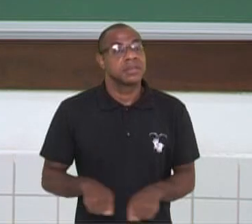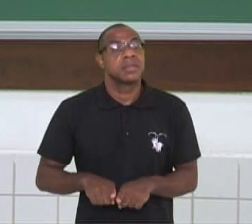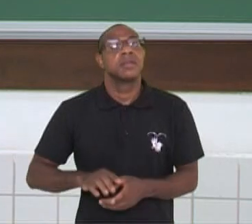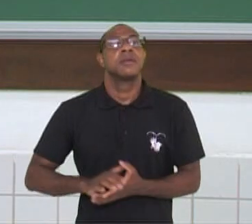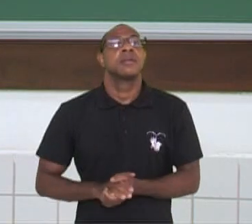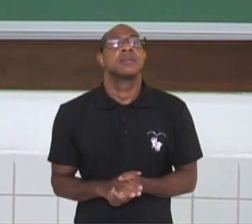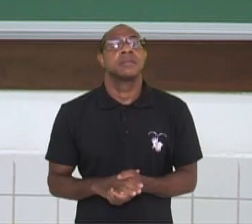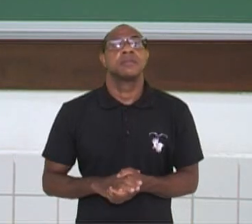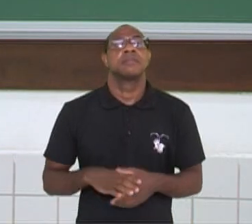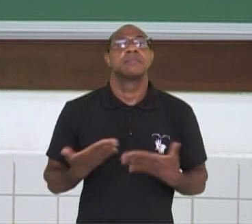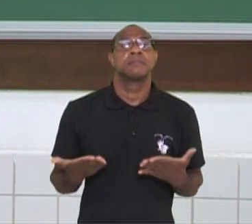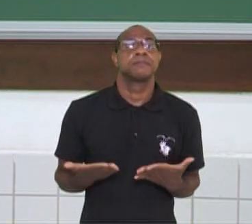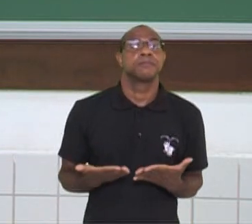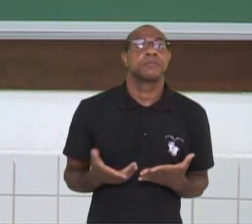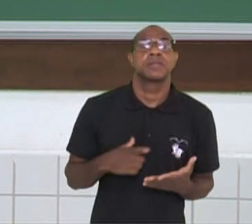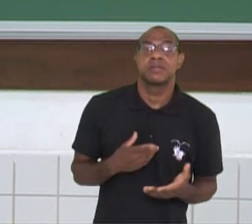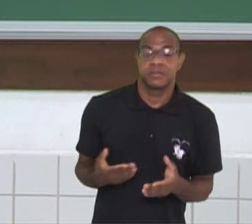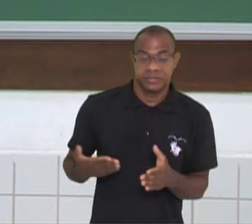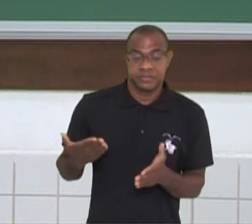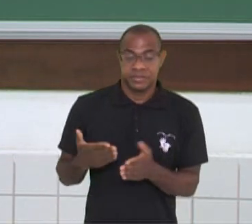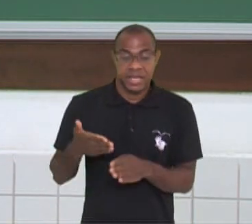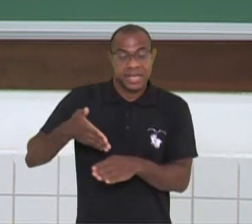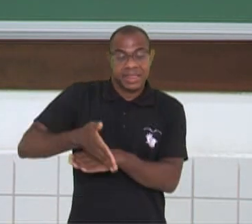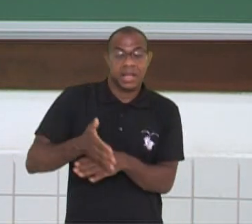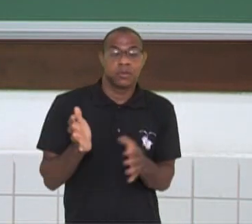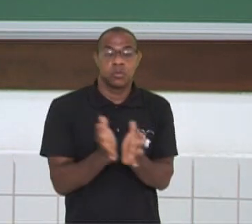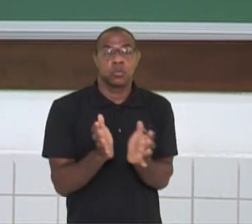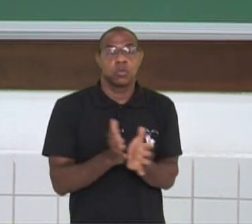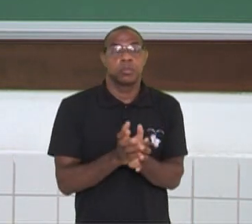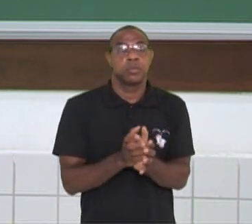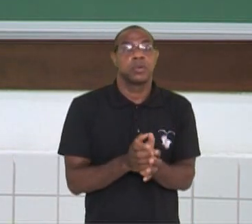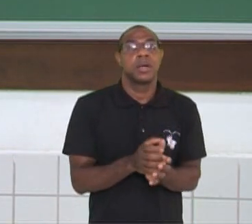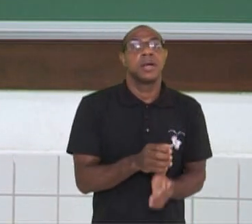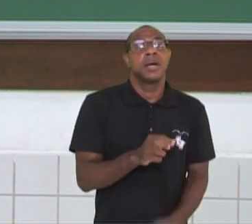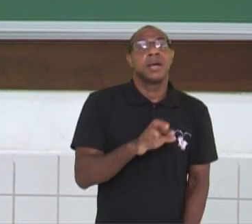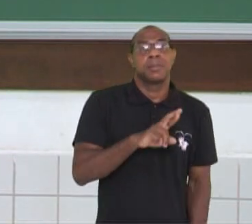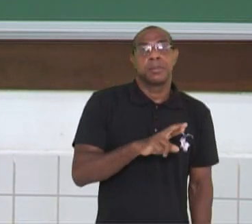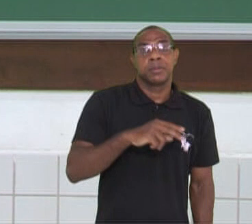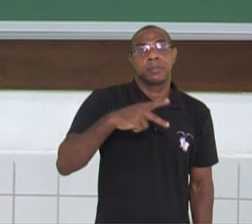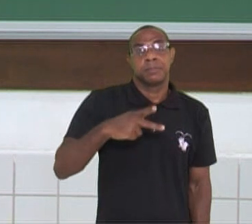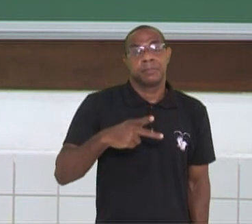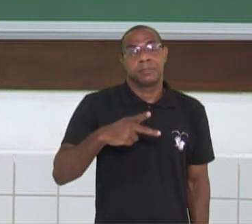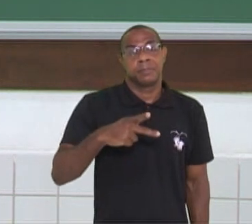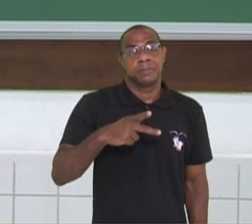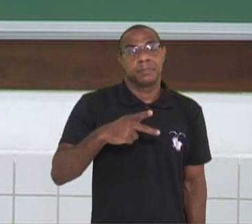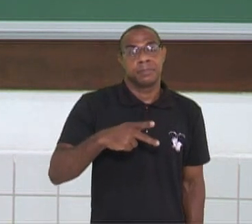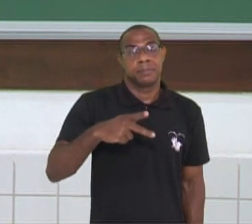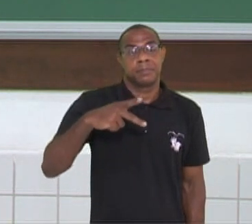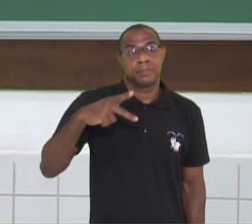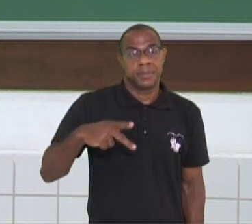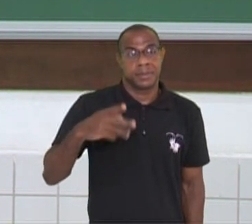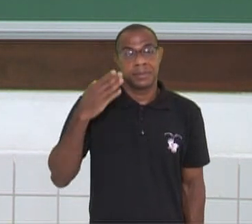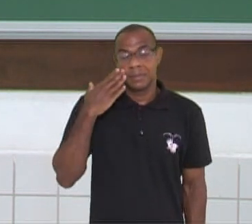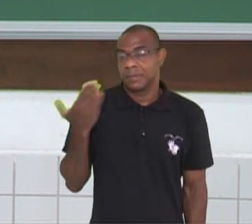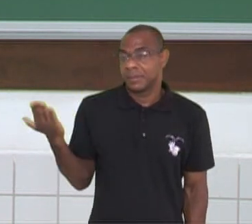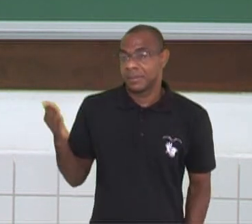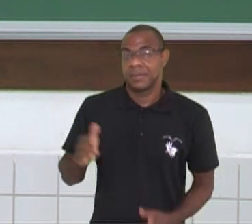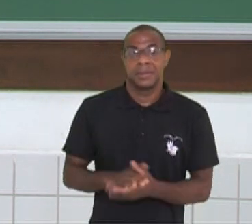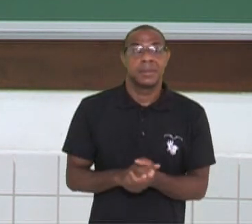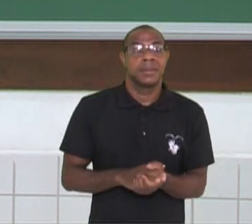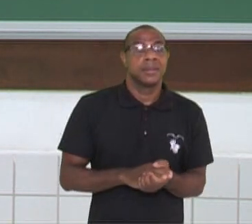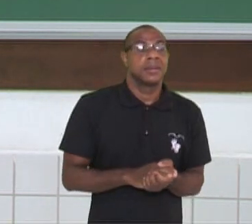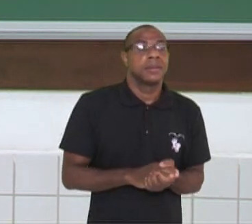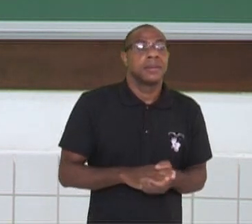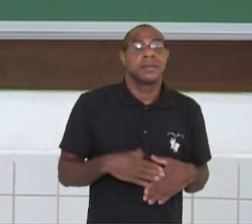Paulista, que foi fundado em 1873. Então, essa grande elite agrária do Brasil, boa parte